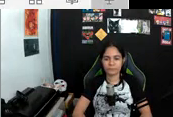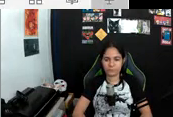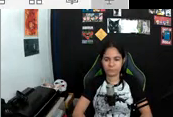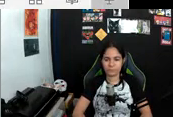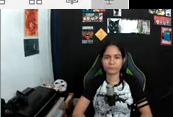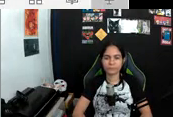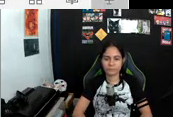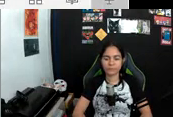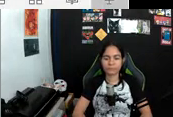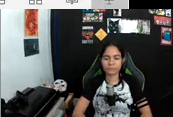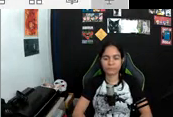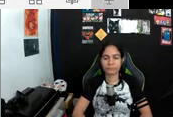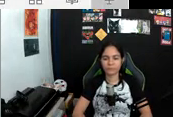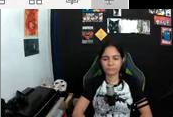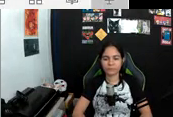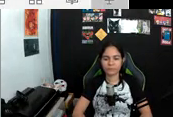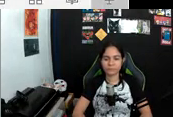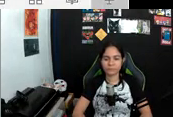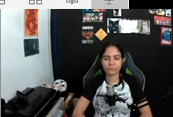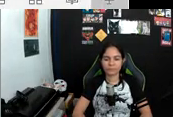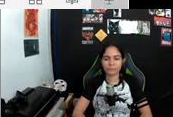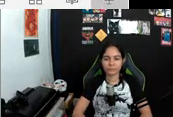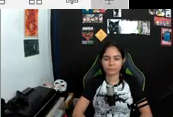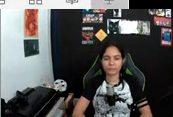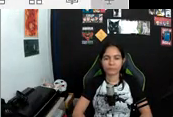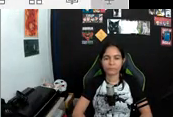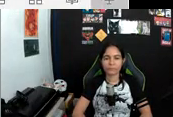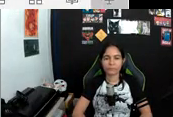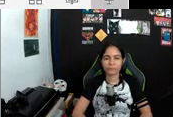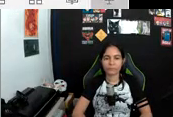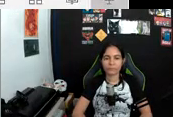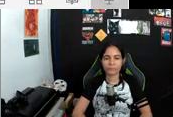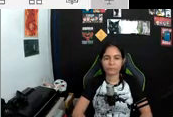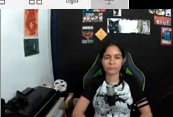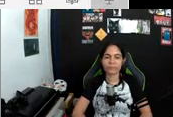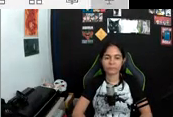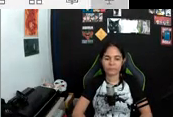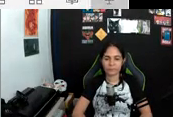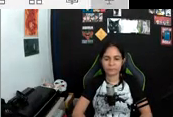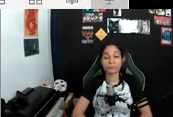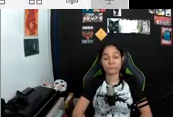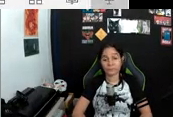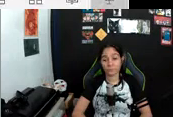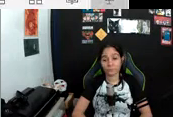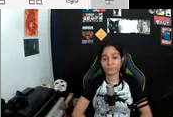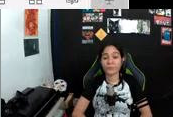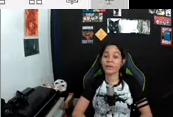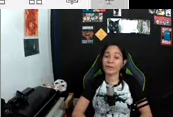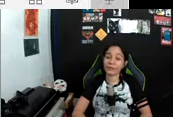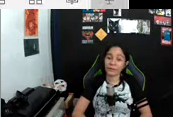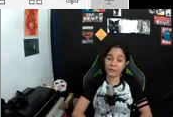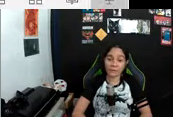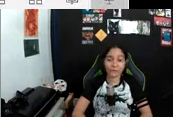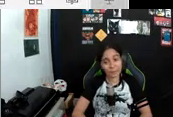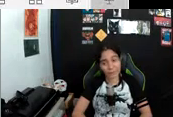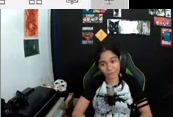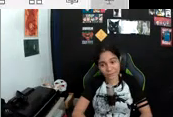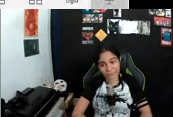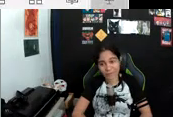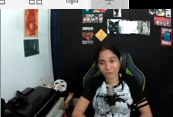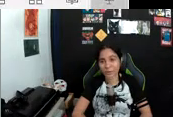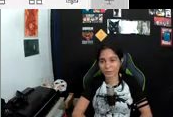da cicatrização, para verificar. Então, minha mãe ficou fora, certo? Já não E eu deveria